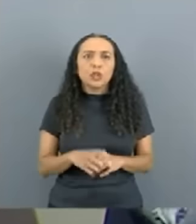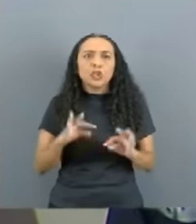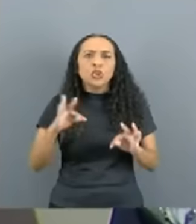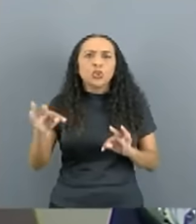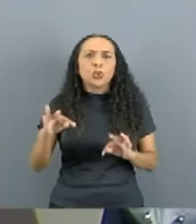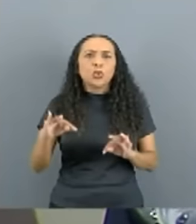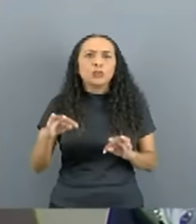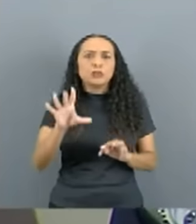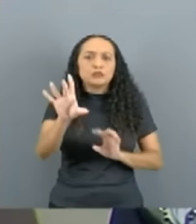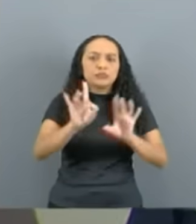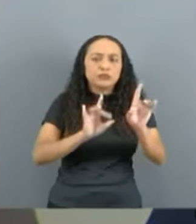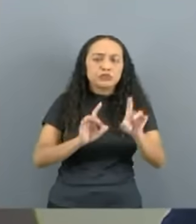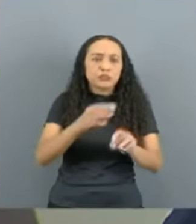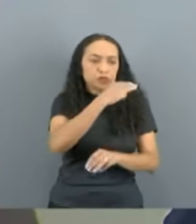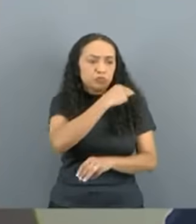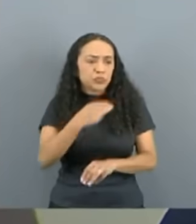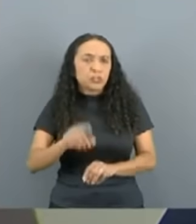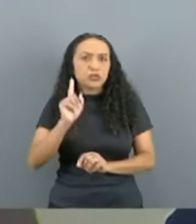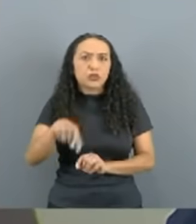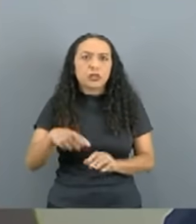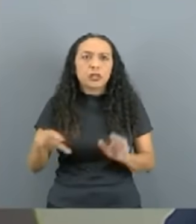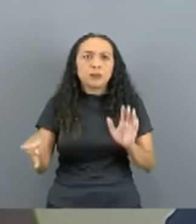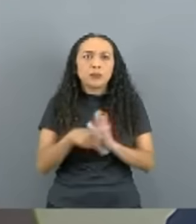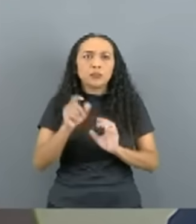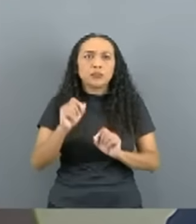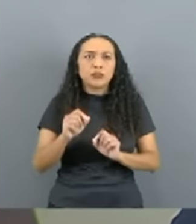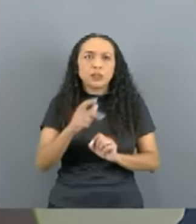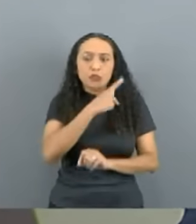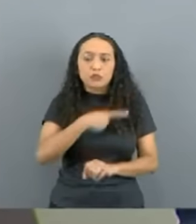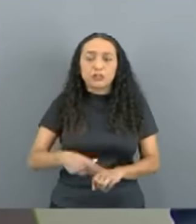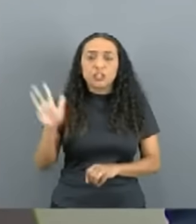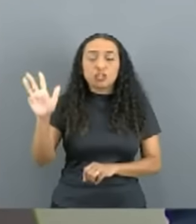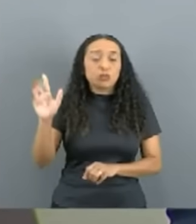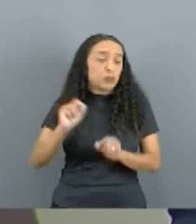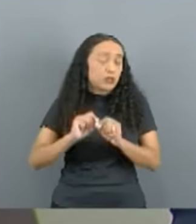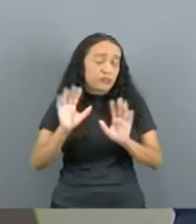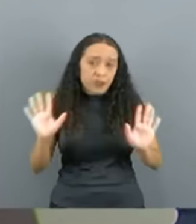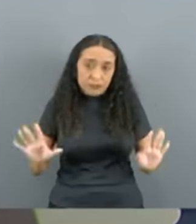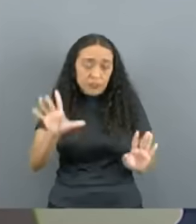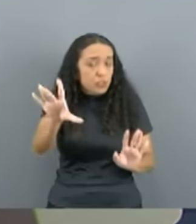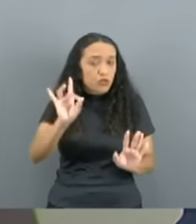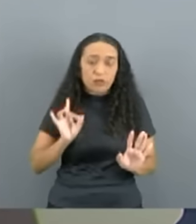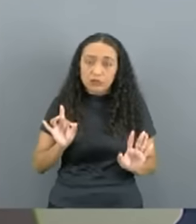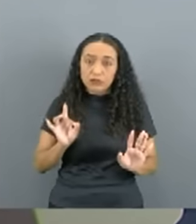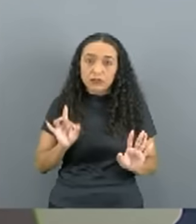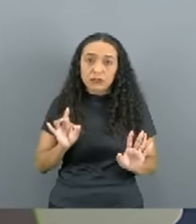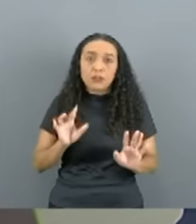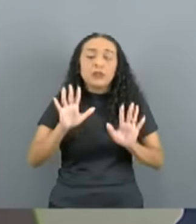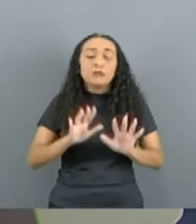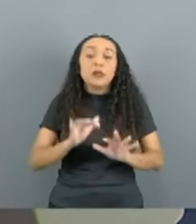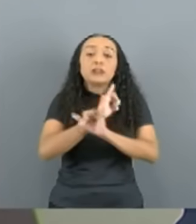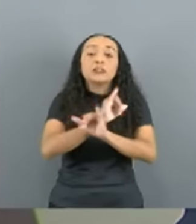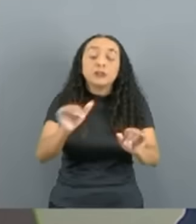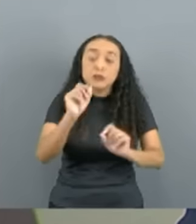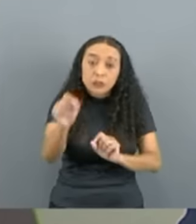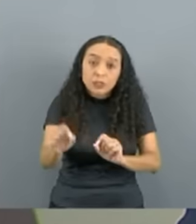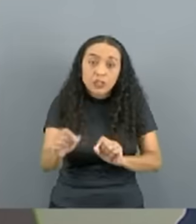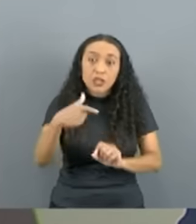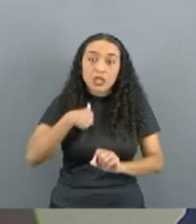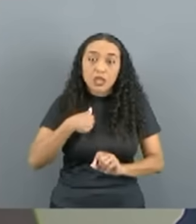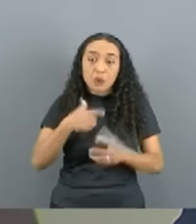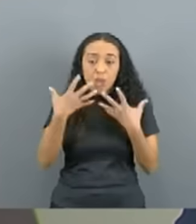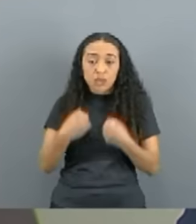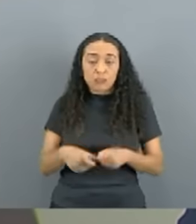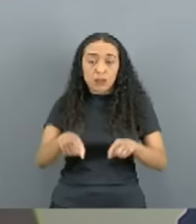de ministro são indicações que o presidente Lula faz. Mas eu quero dizer que eu assumi esse cargo de